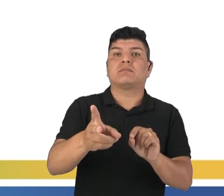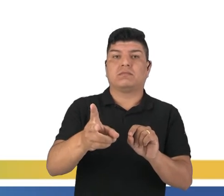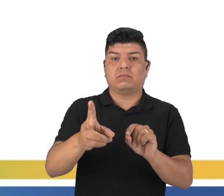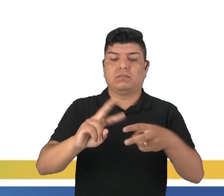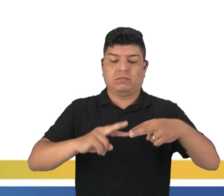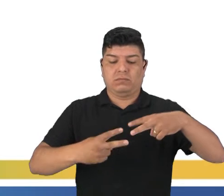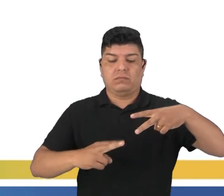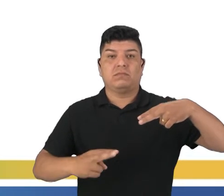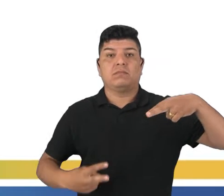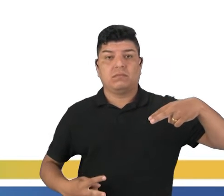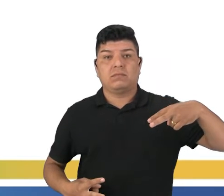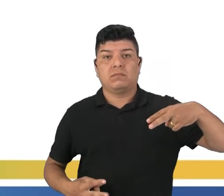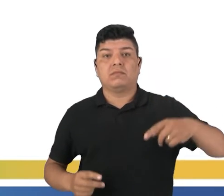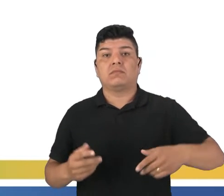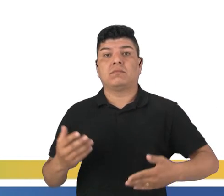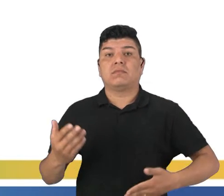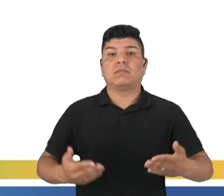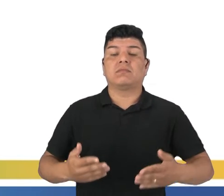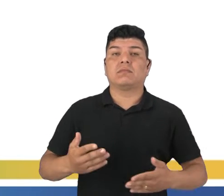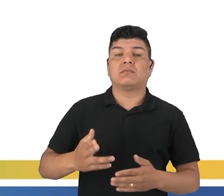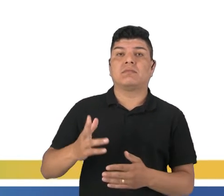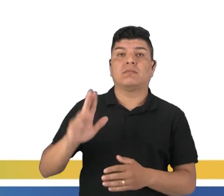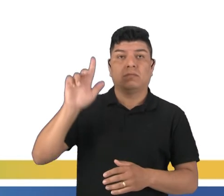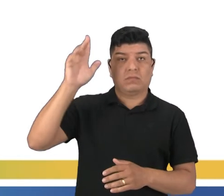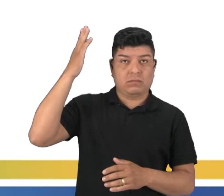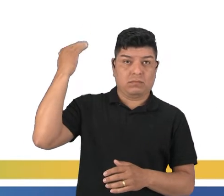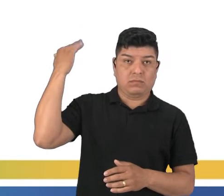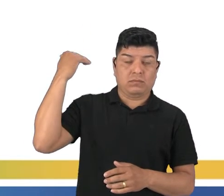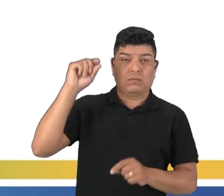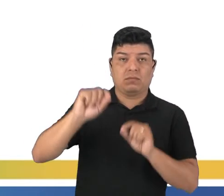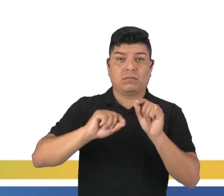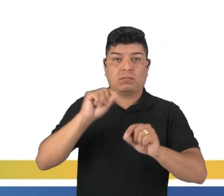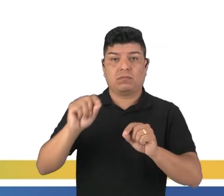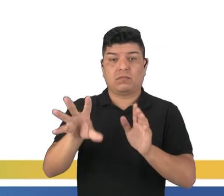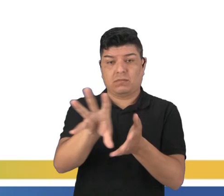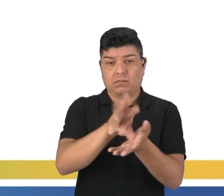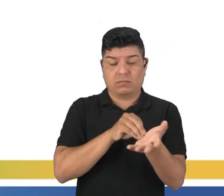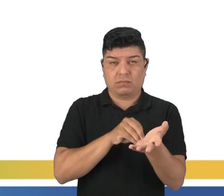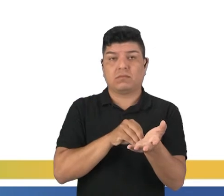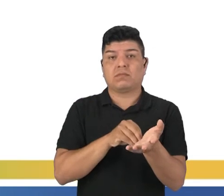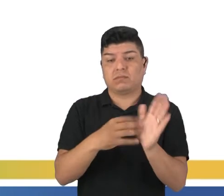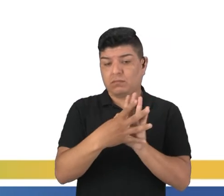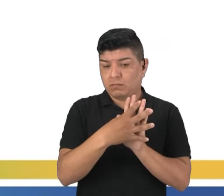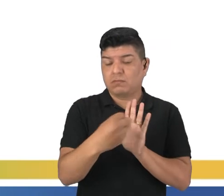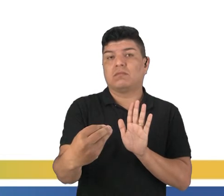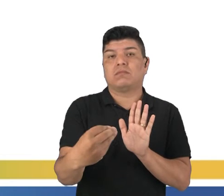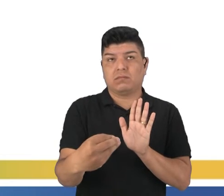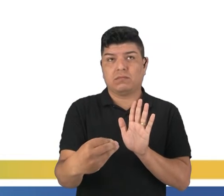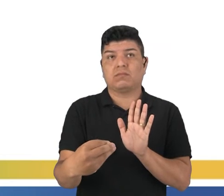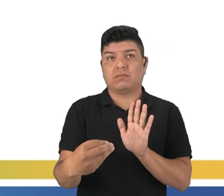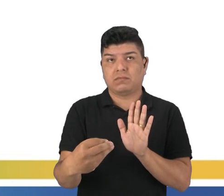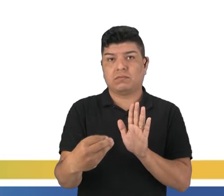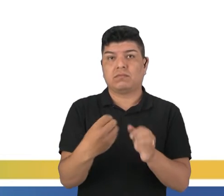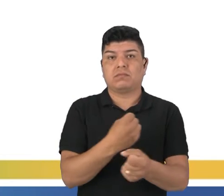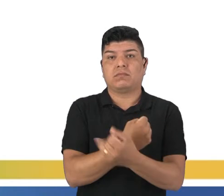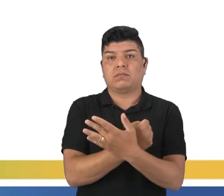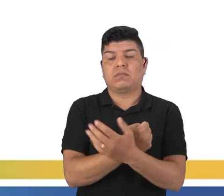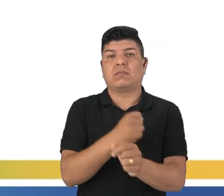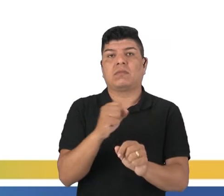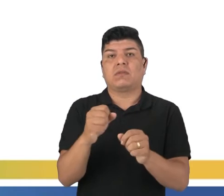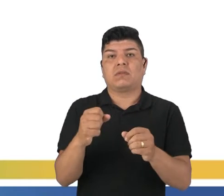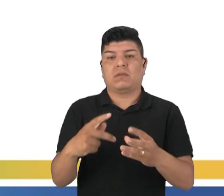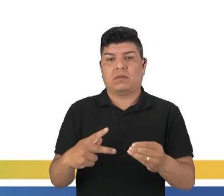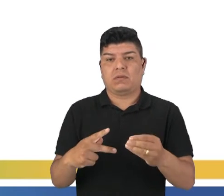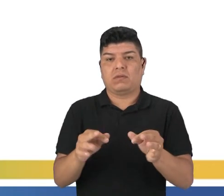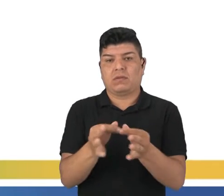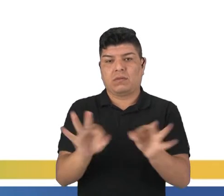de DNA que serviu lá atrás no processo de transcrição como molde. Desse modo, a síntese de proteínas e